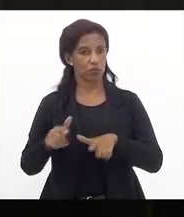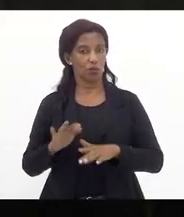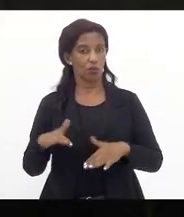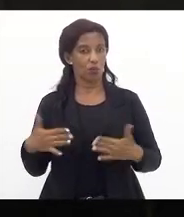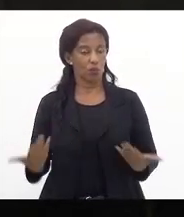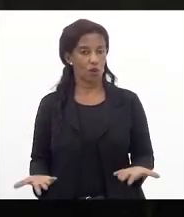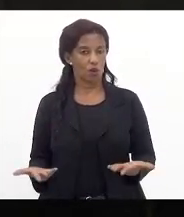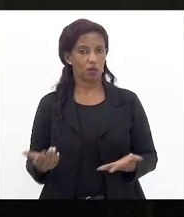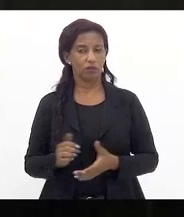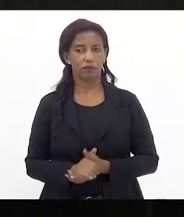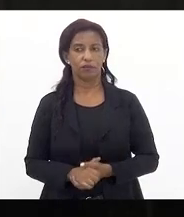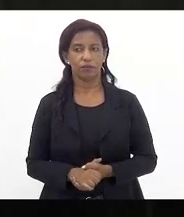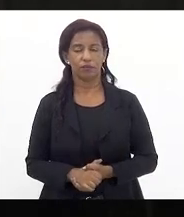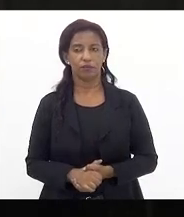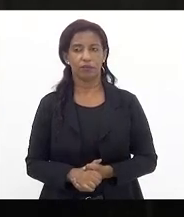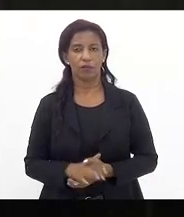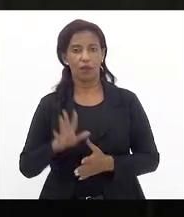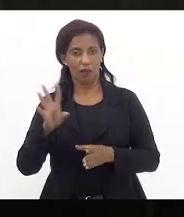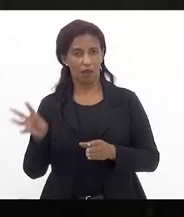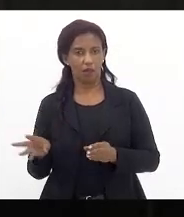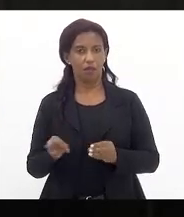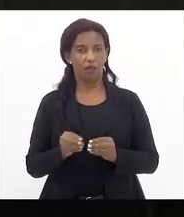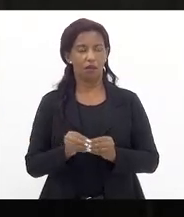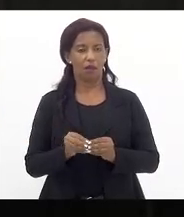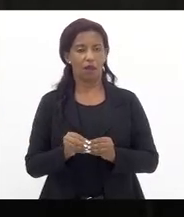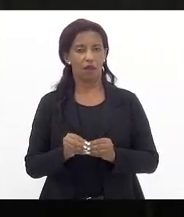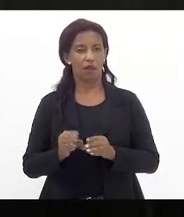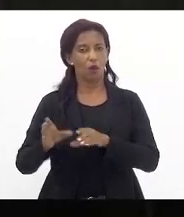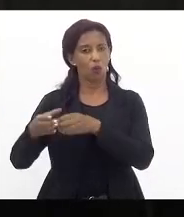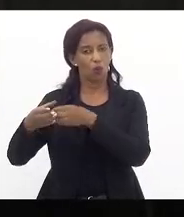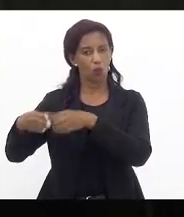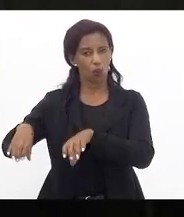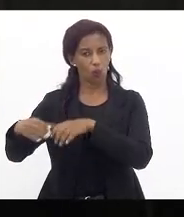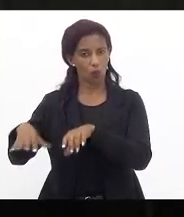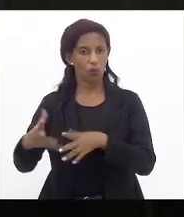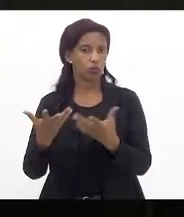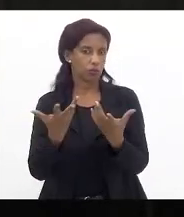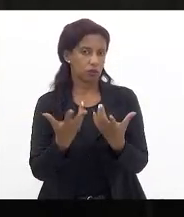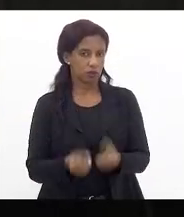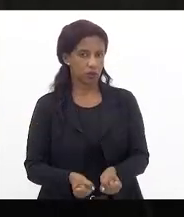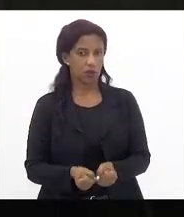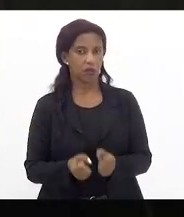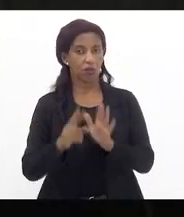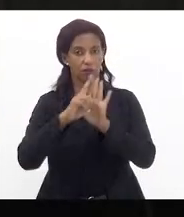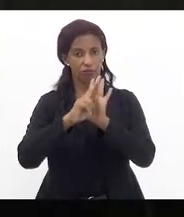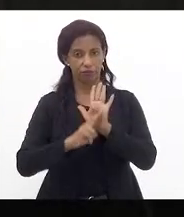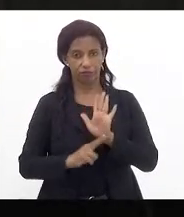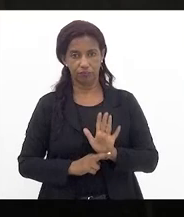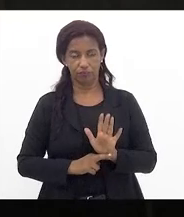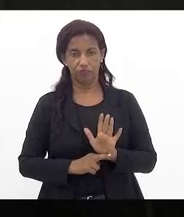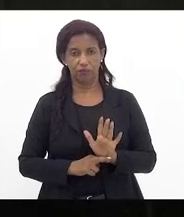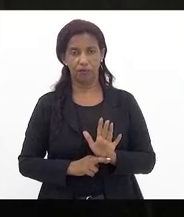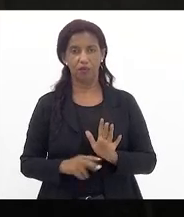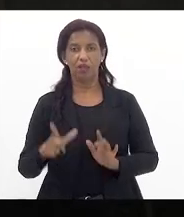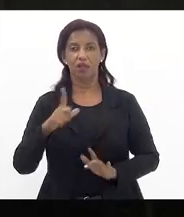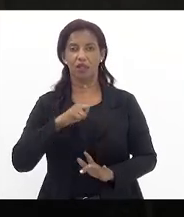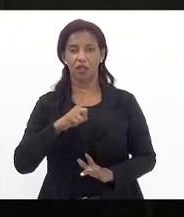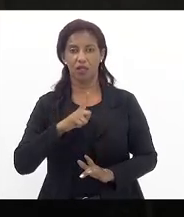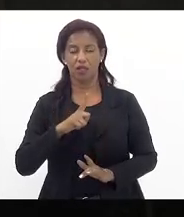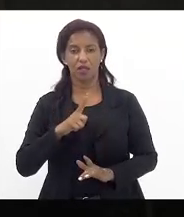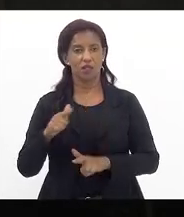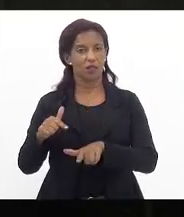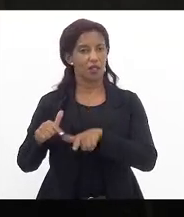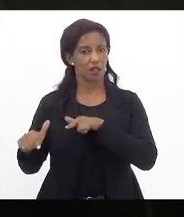quando aderem, né, a um concurso e aceitam as regras de ser do